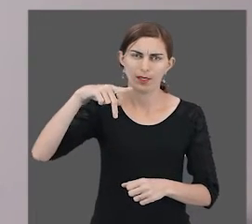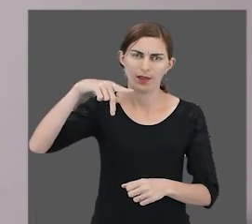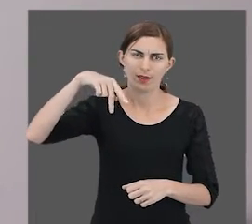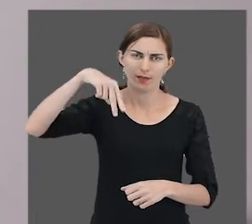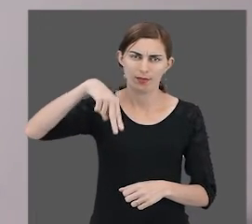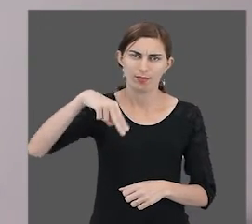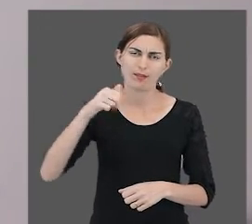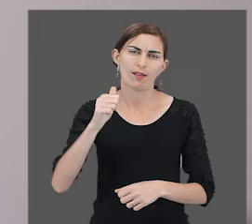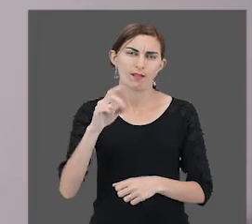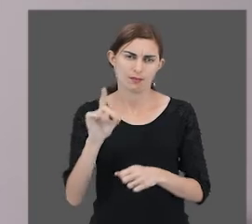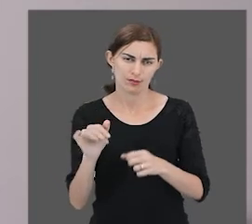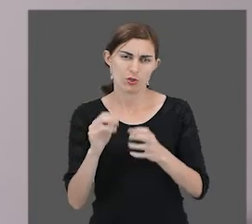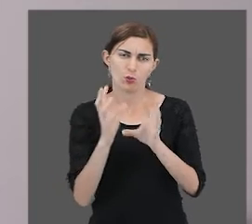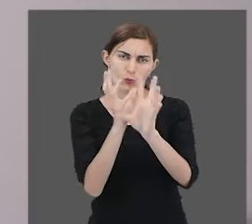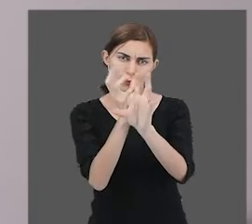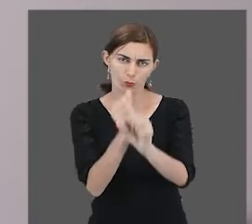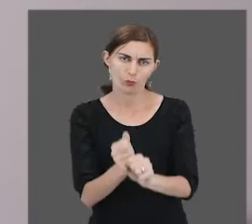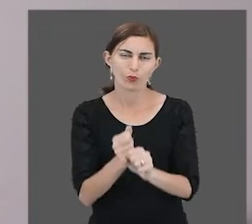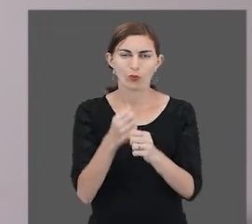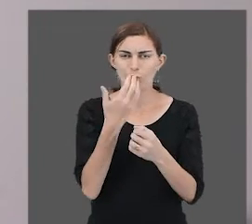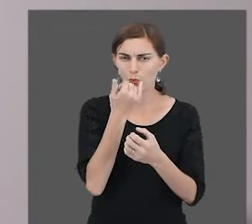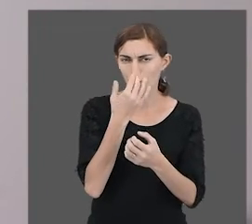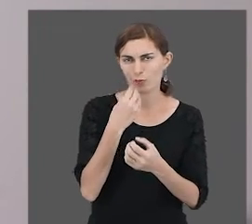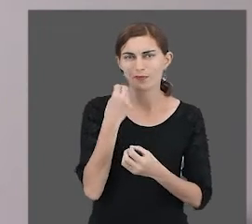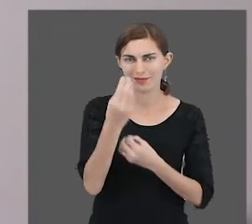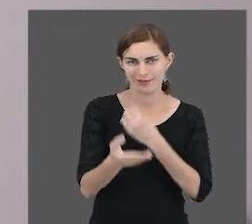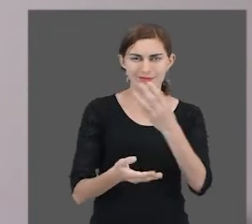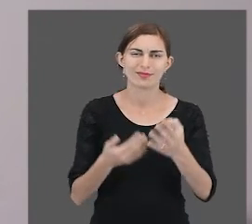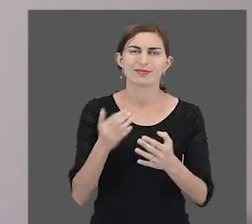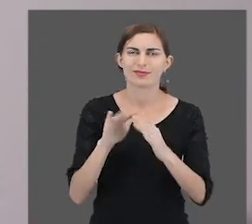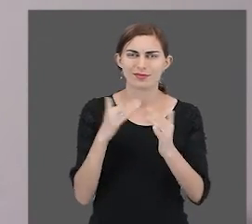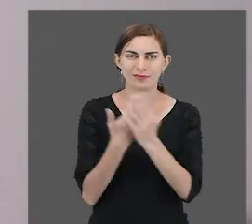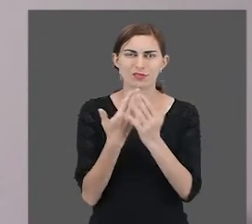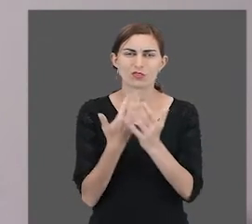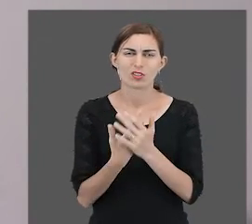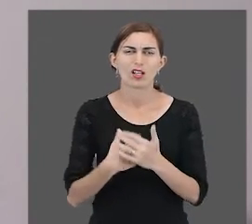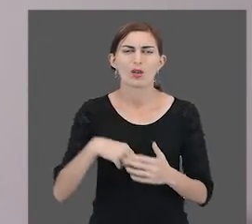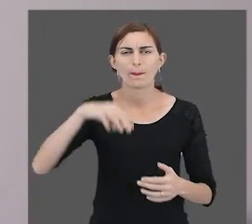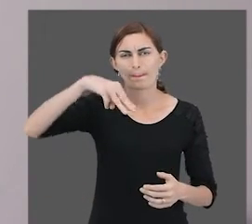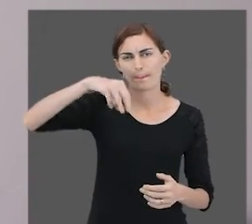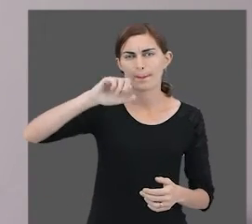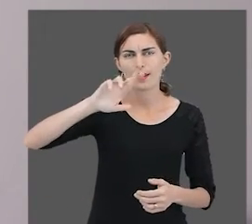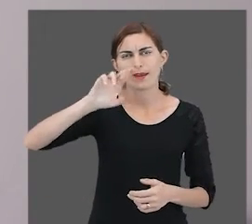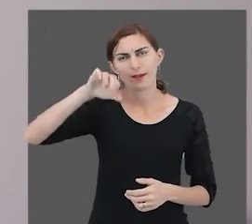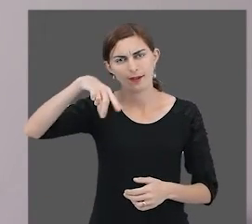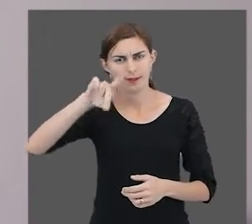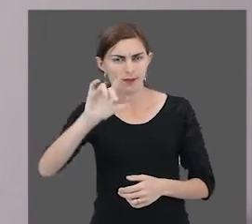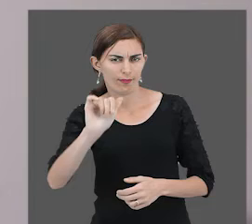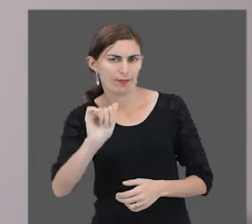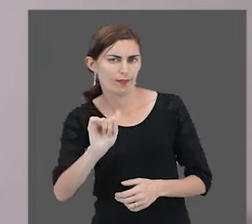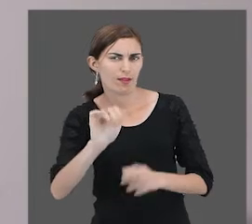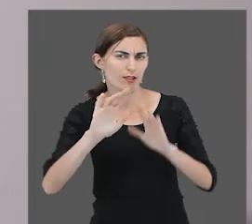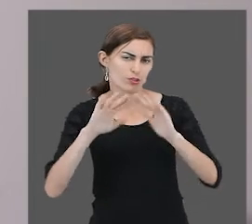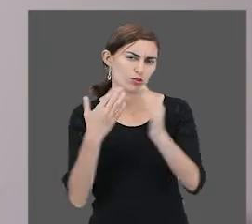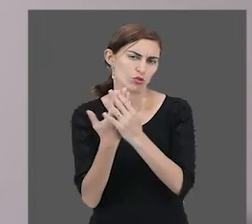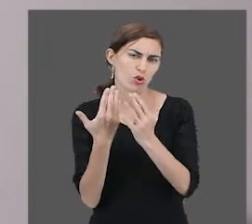para a complementação da alimentação escolar. Perceba que o tema merenda escolar ele é bem mais